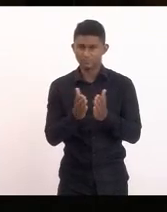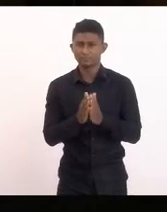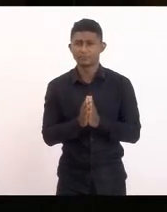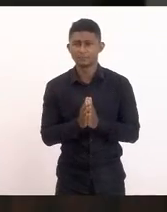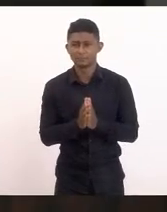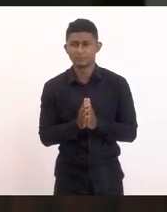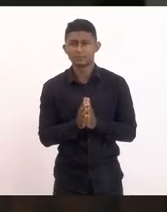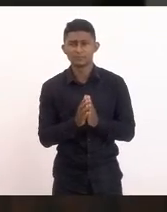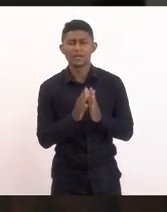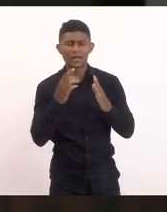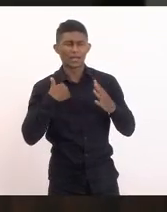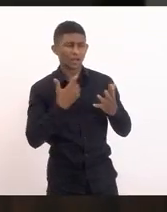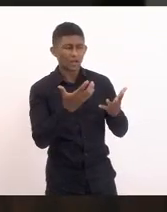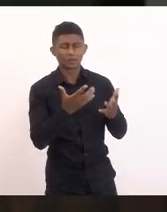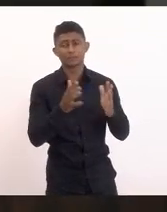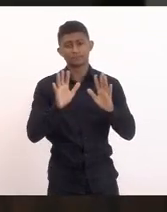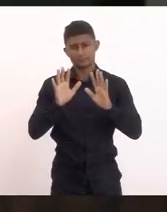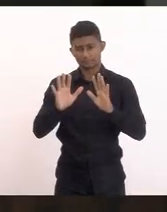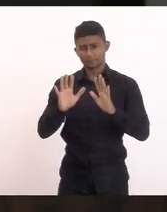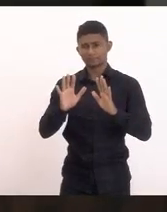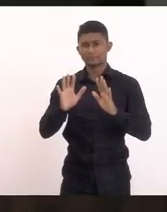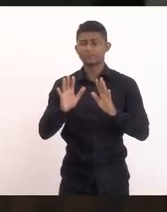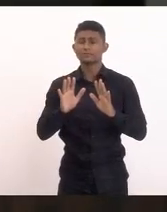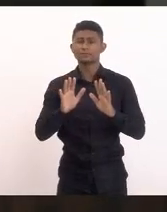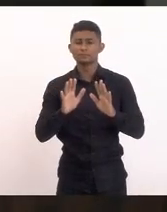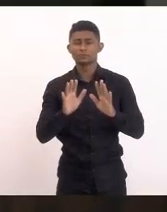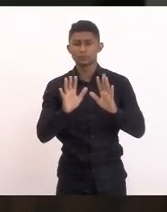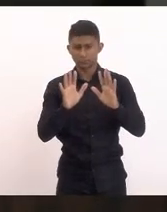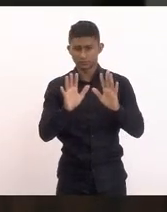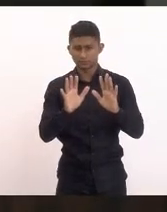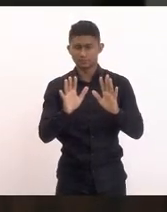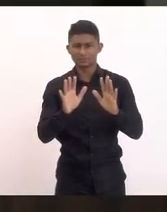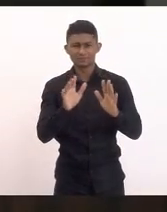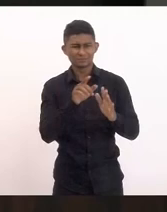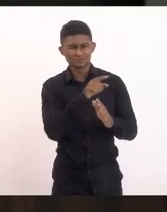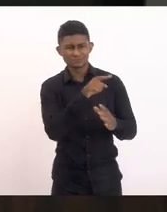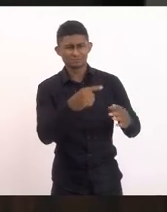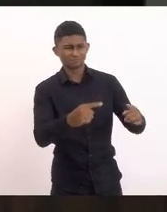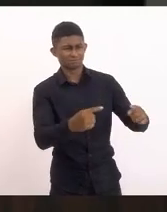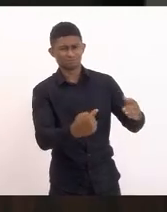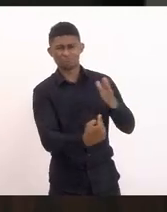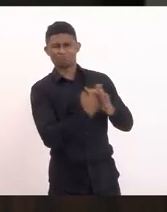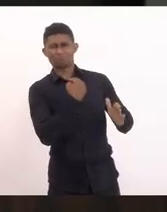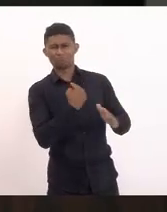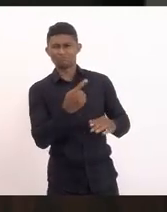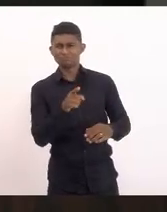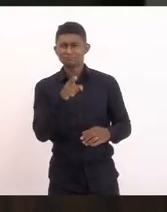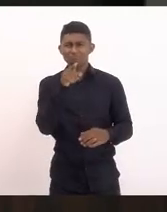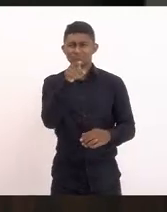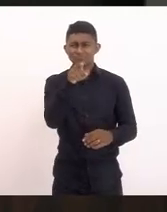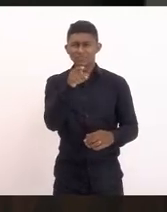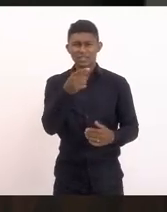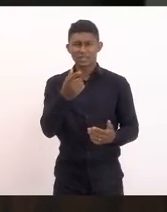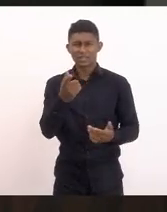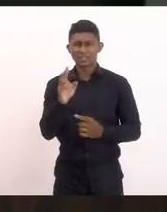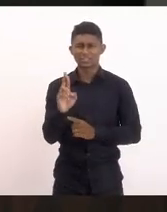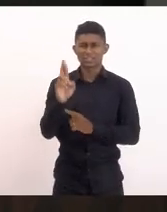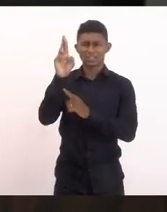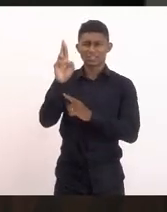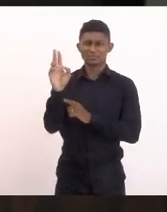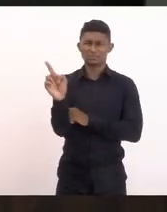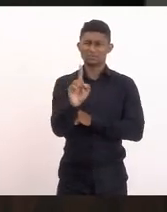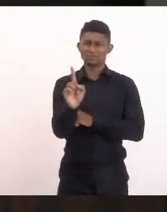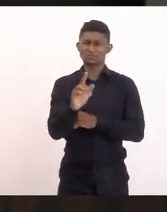Excelência. Deixa eu concluir, senhor presidente, por favor. Vossa Excelência terá depois do prazo. Estou sendo questionado por que Vossa Excelência está usando a palavra, que Vossa Excelência não é líder. Eu estou aqui